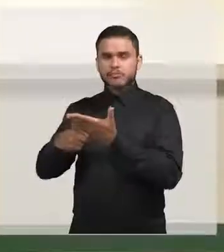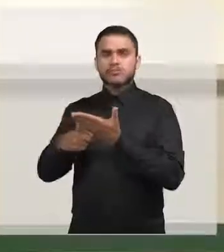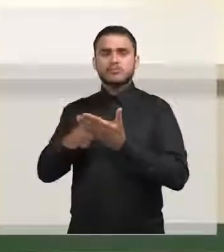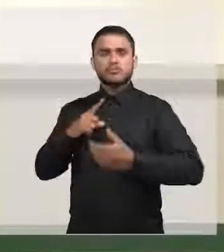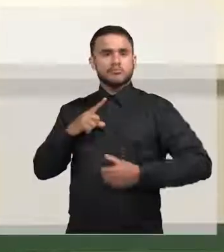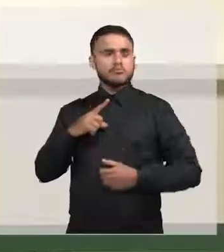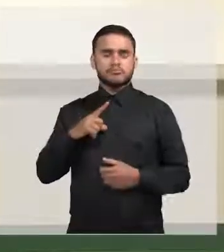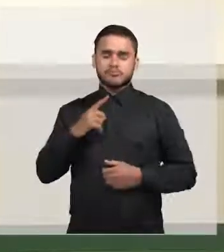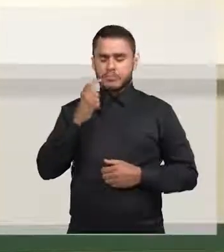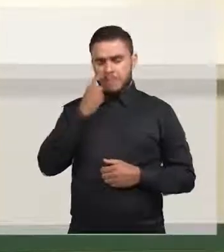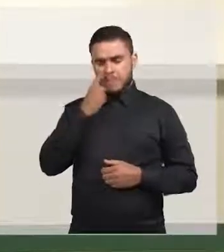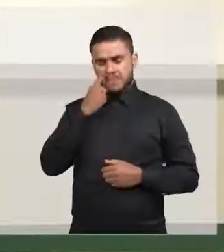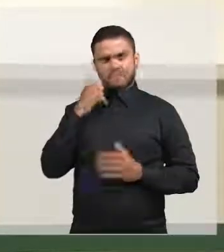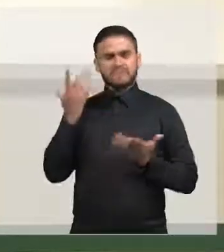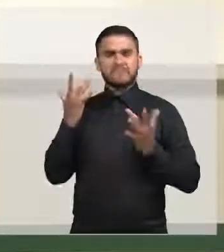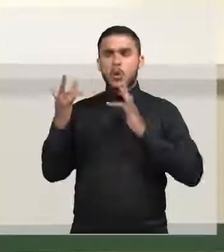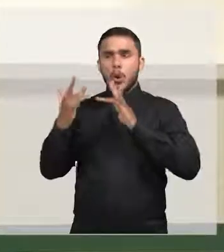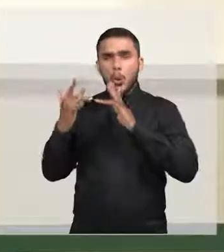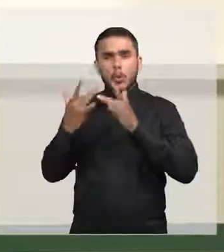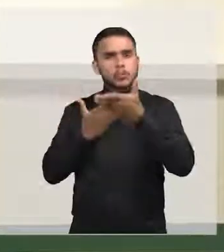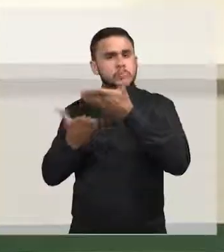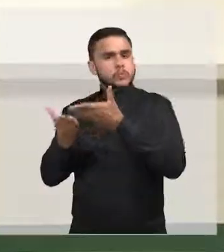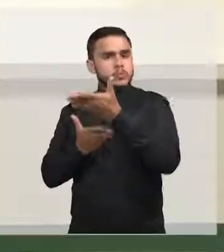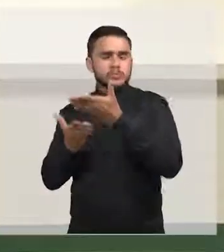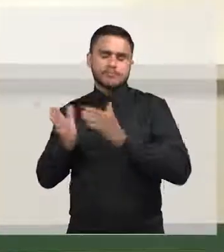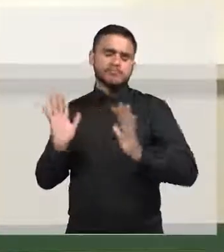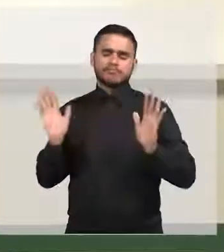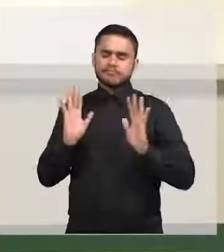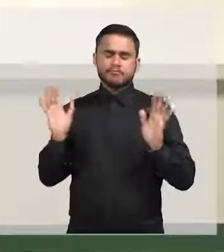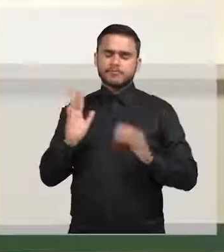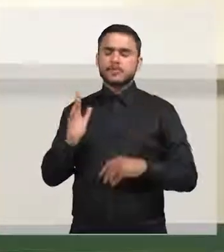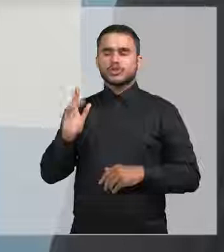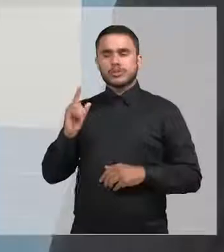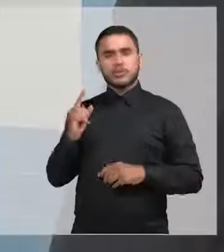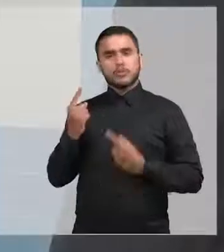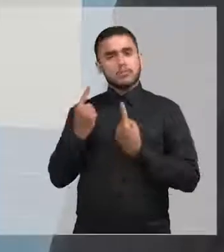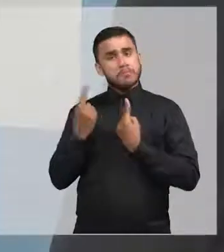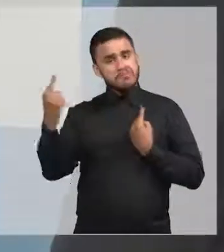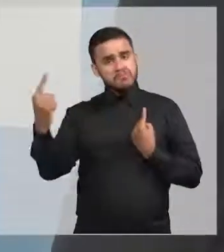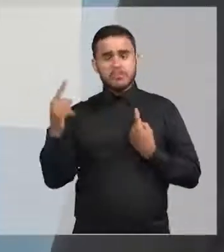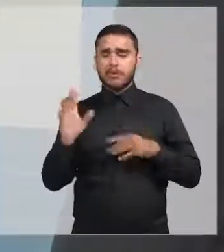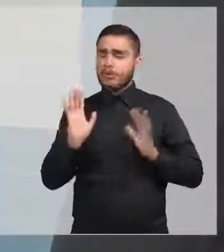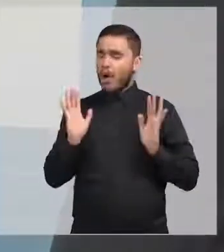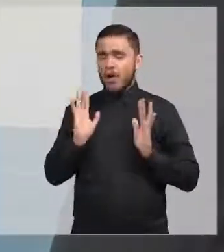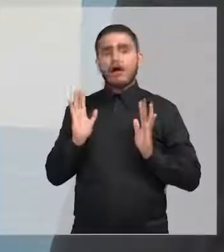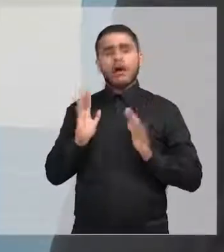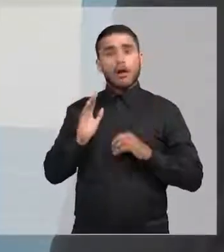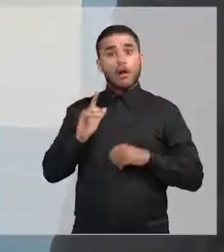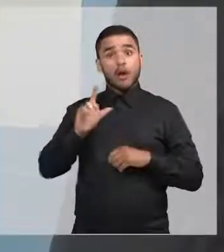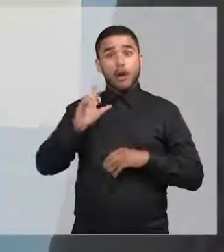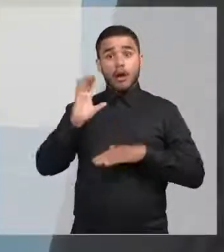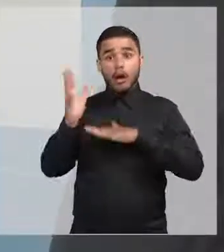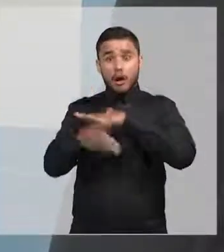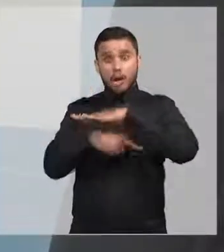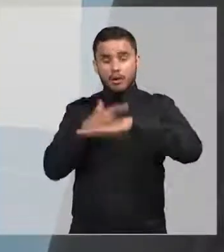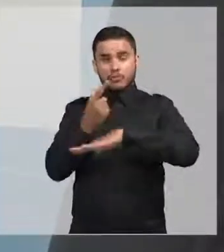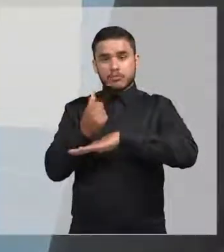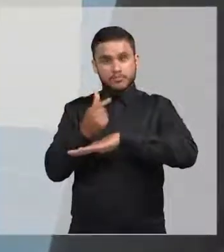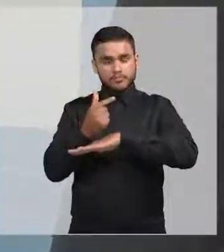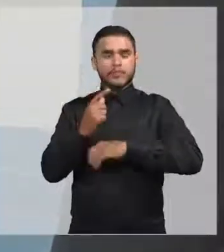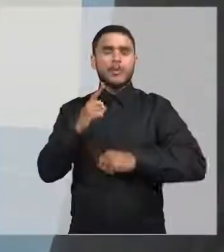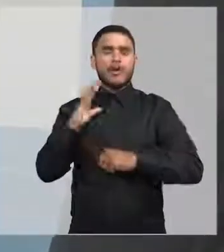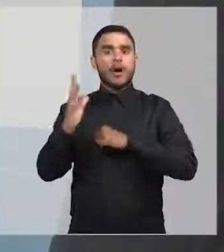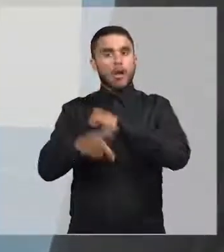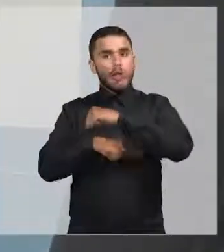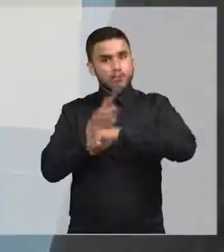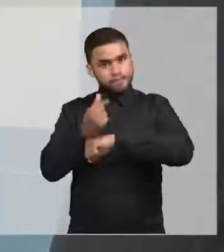Vamos lá, dizer, mas você bicho, nota... o poder que ele está entregando ao Moro, eu acho também que o Moro... É o superpoder. Pronto. Aí